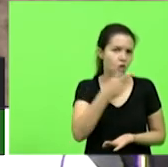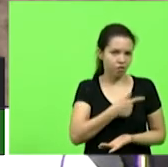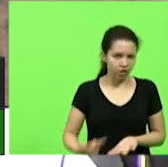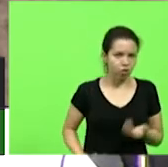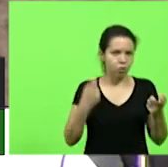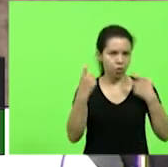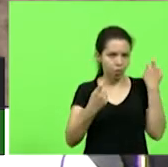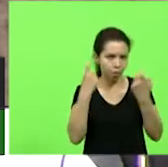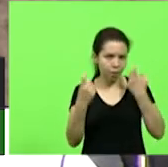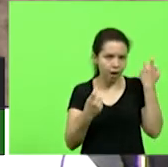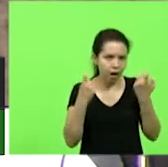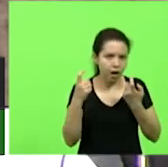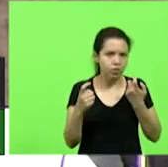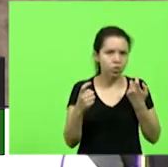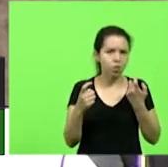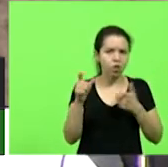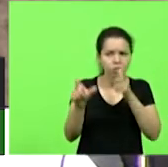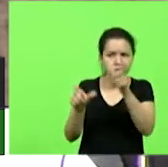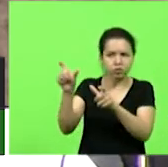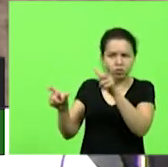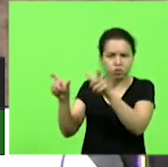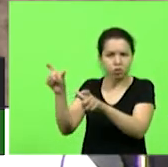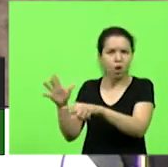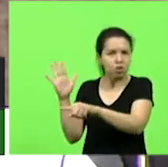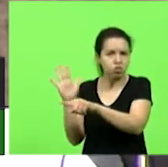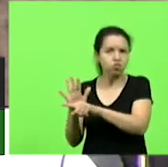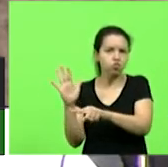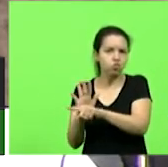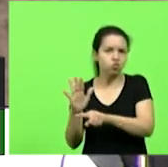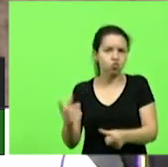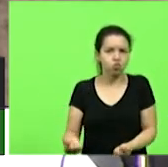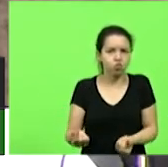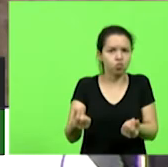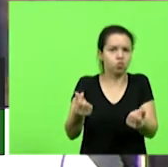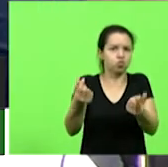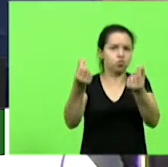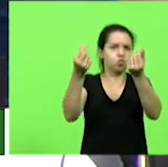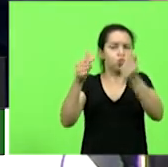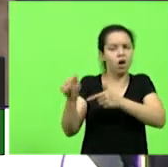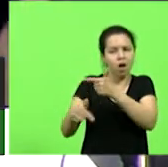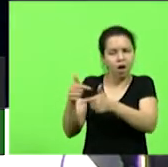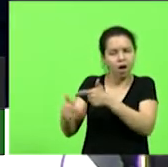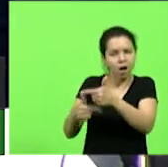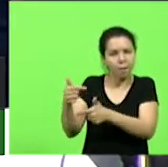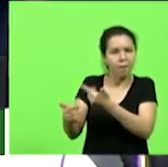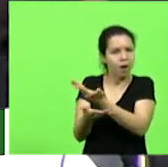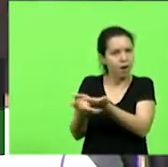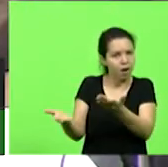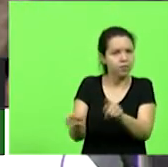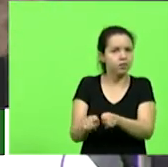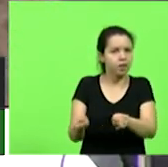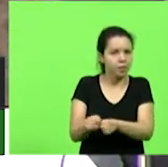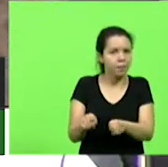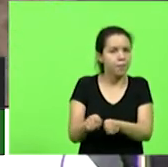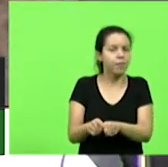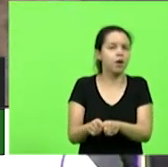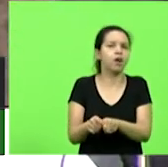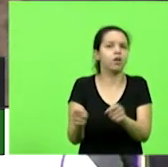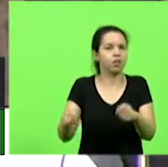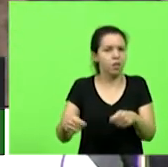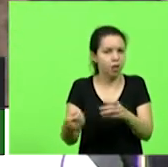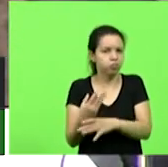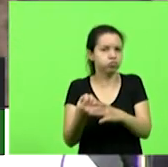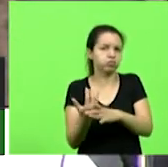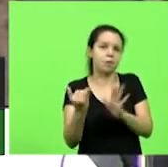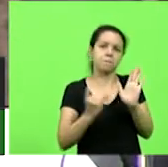quem gera riqueza, com quem gera emprego e quem gera os impostos. Impostos esses que